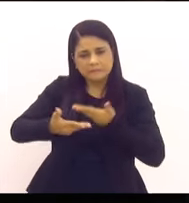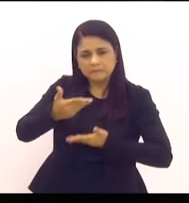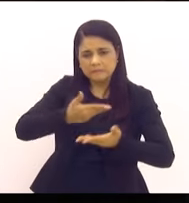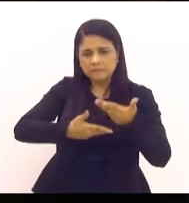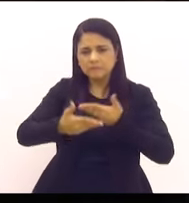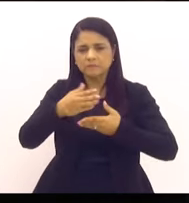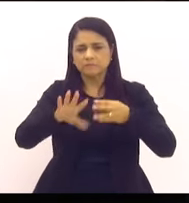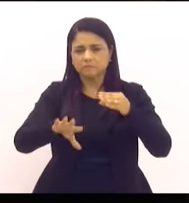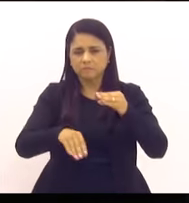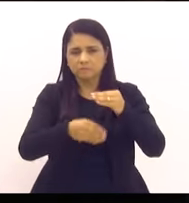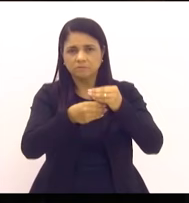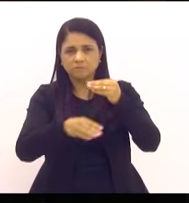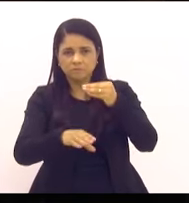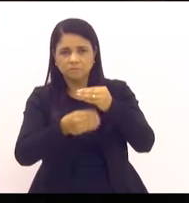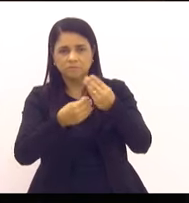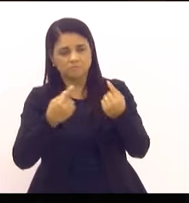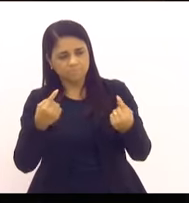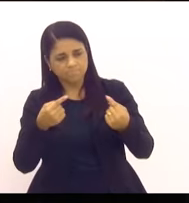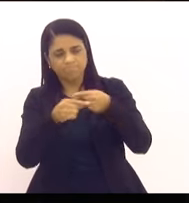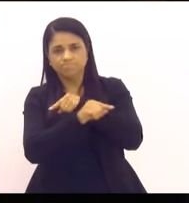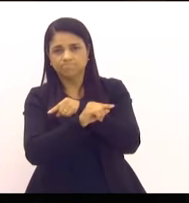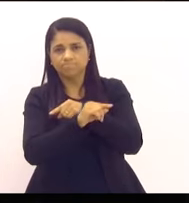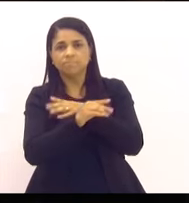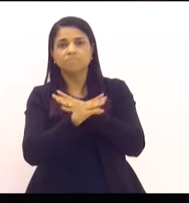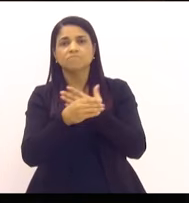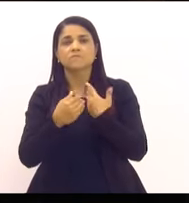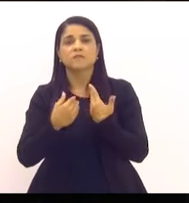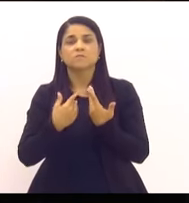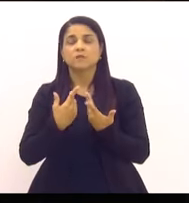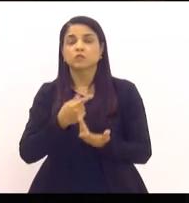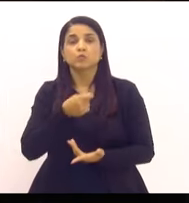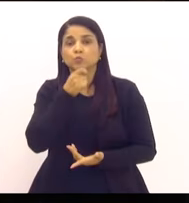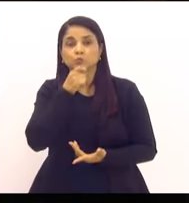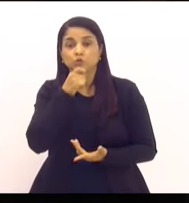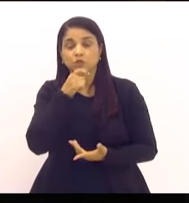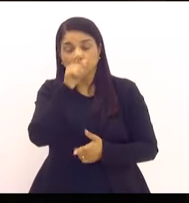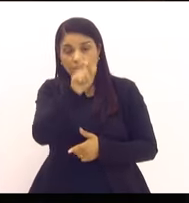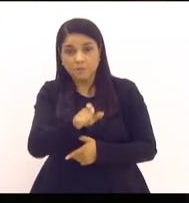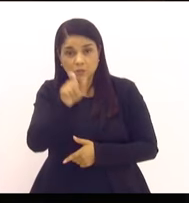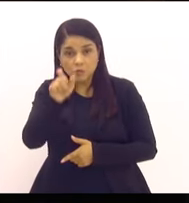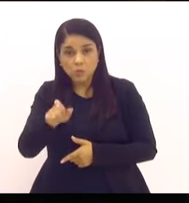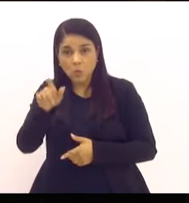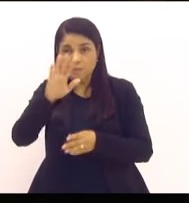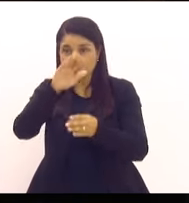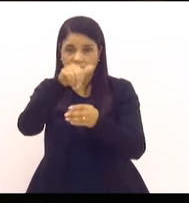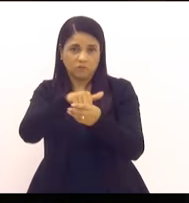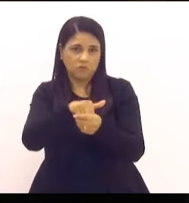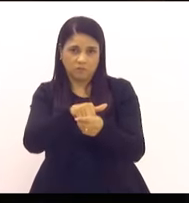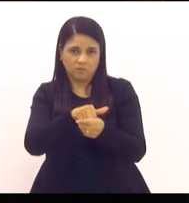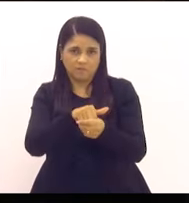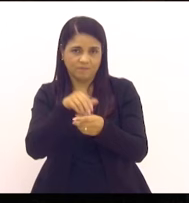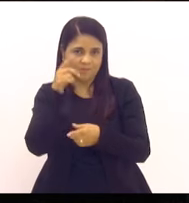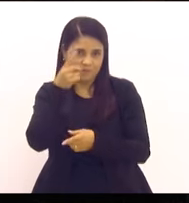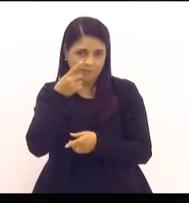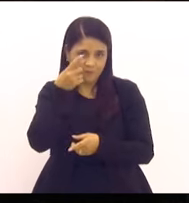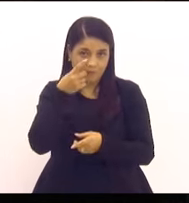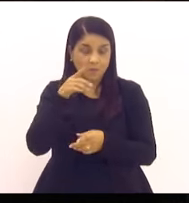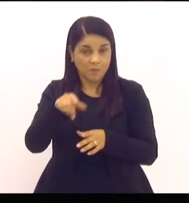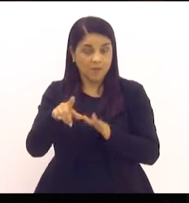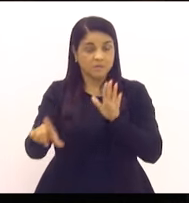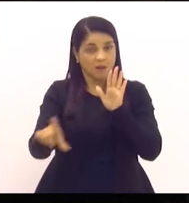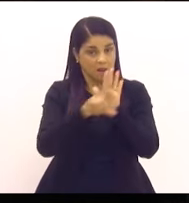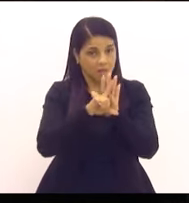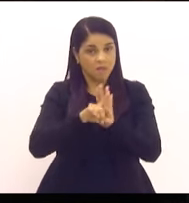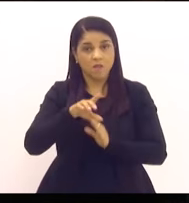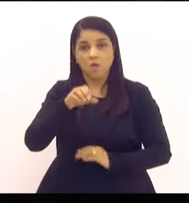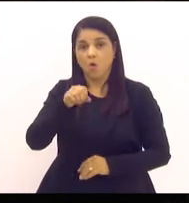últimas emendas que tinha divergência e não tinha mais sequer quórum. Mas a lei orgânica da Polícia Civil,